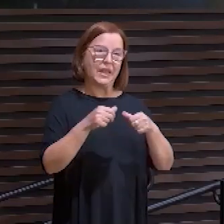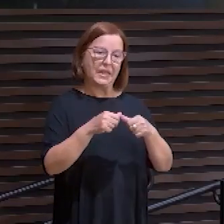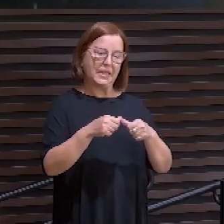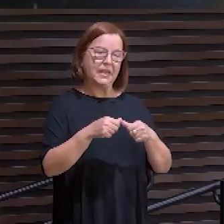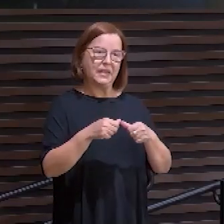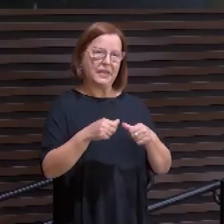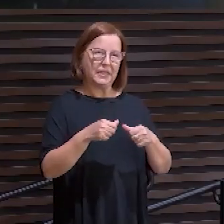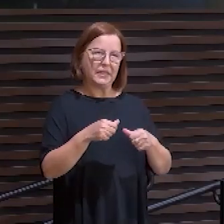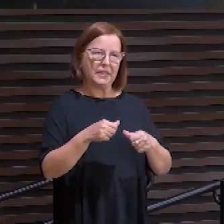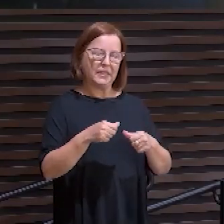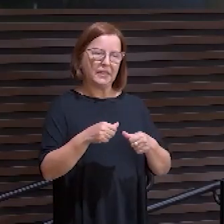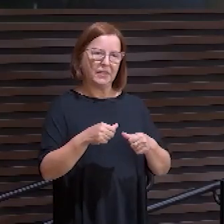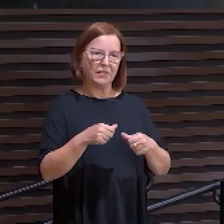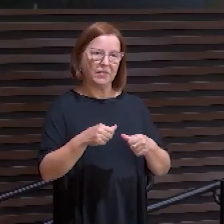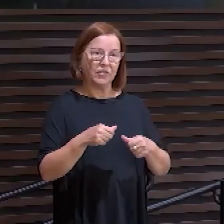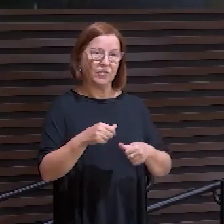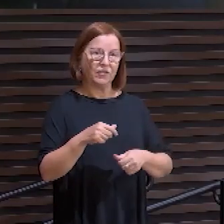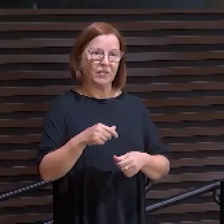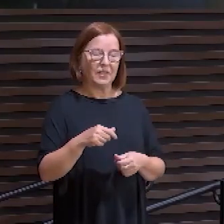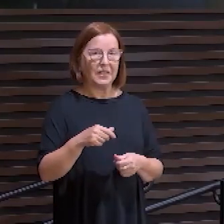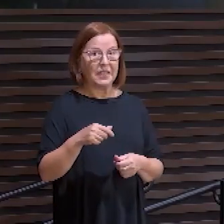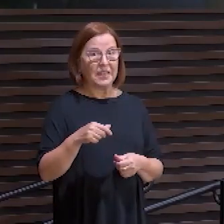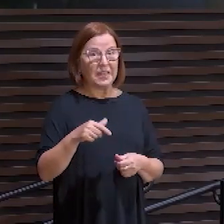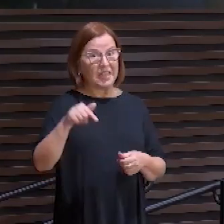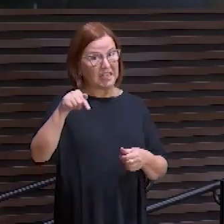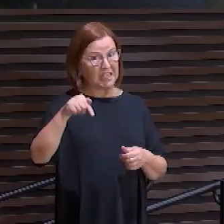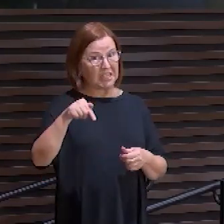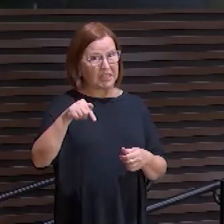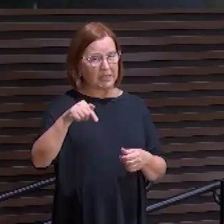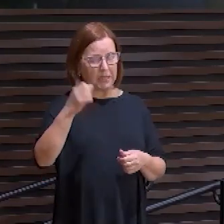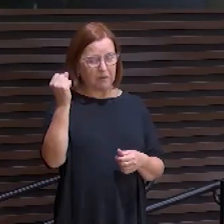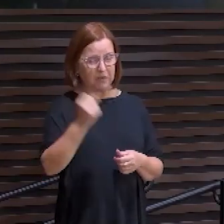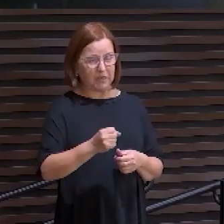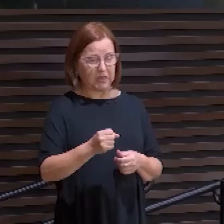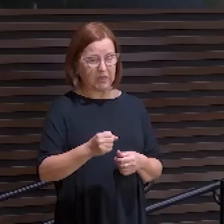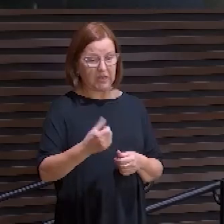7 assassinatos, 60 foram ladrões e